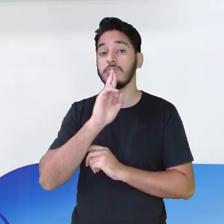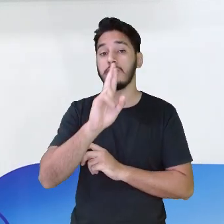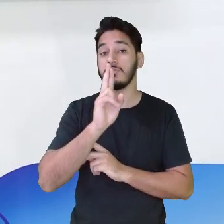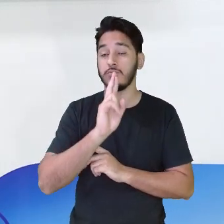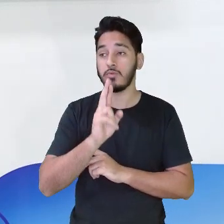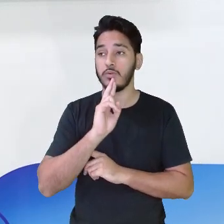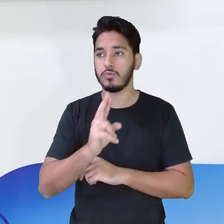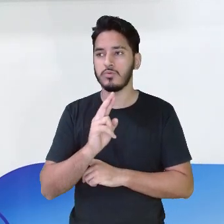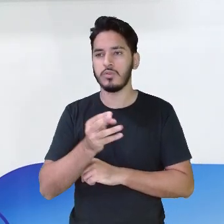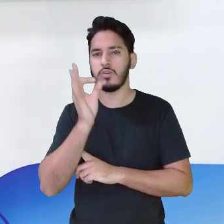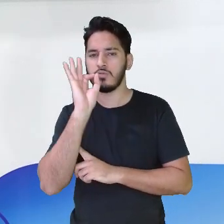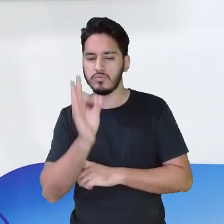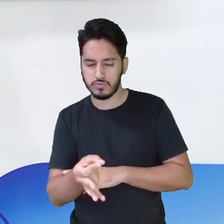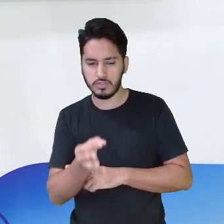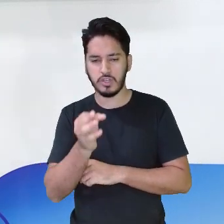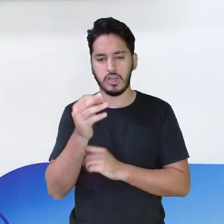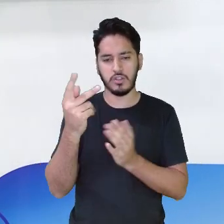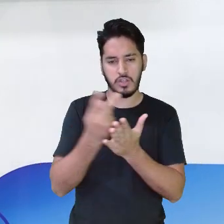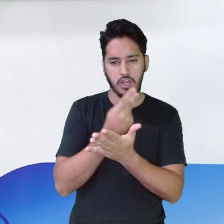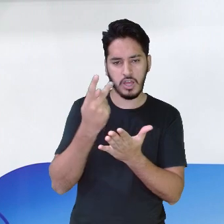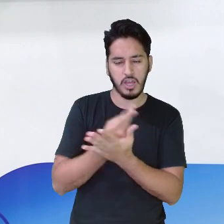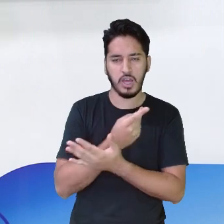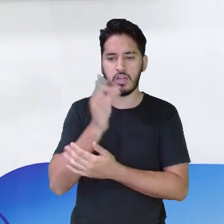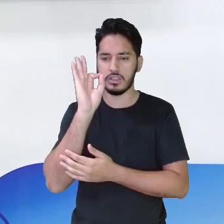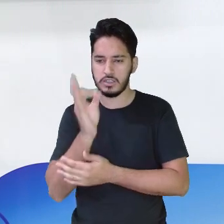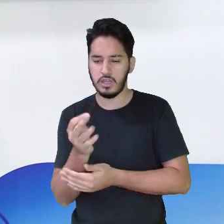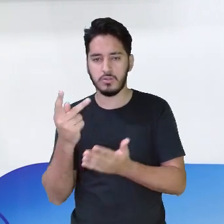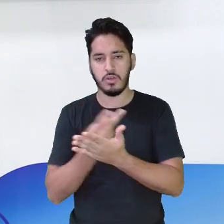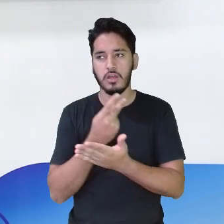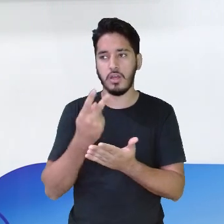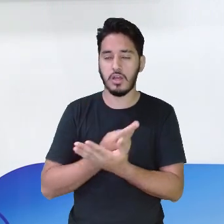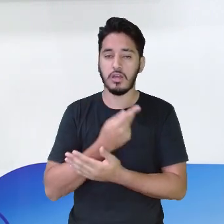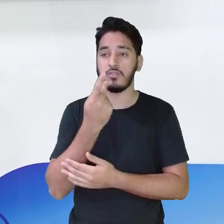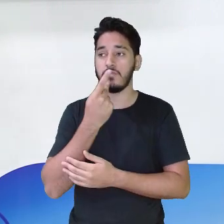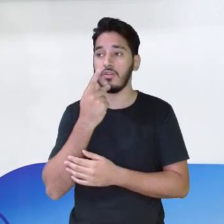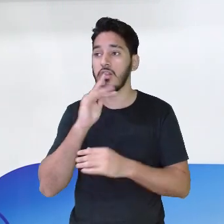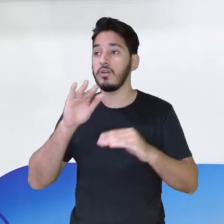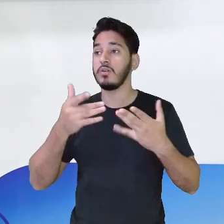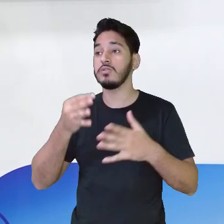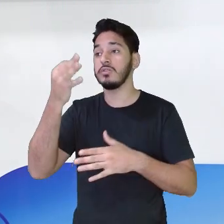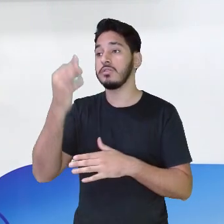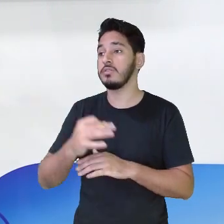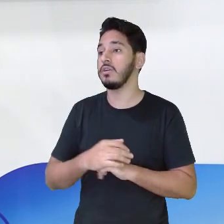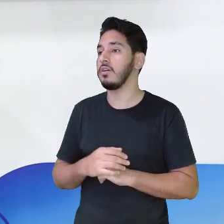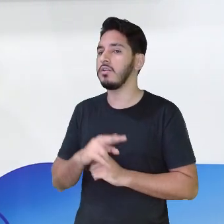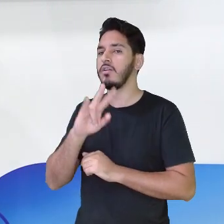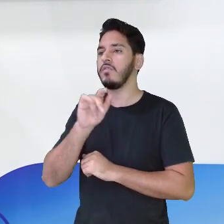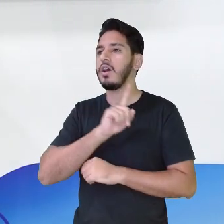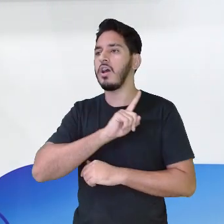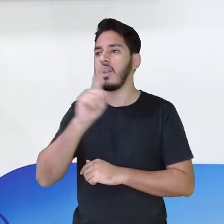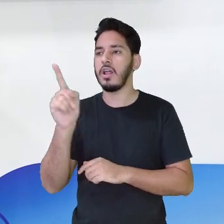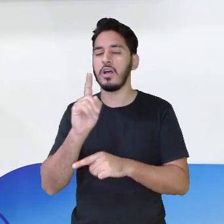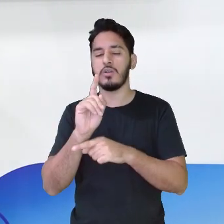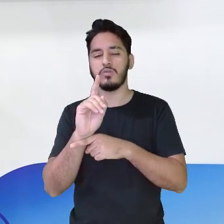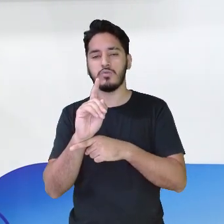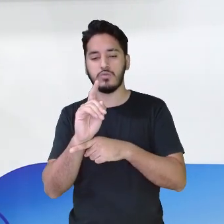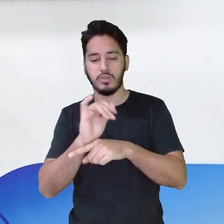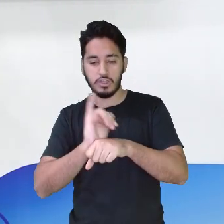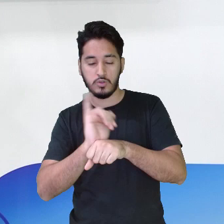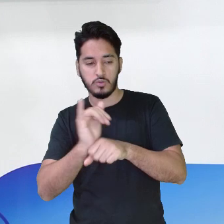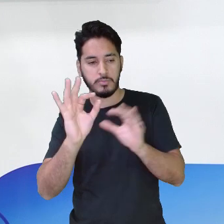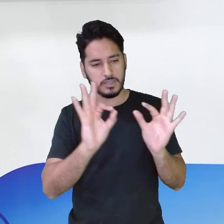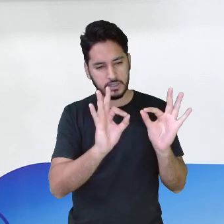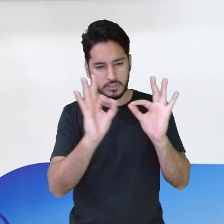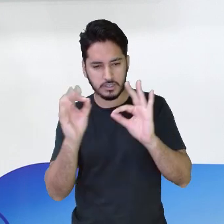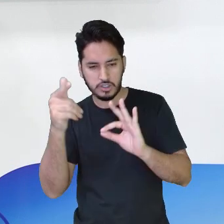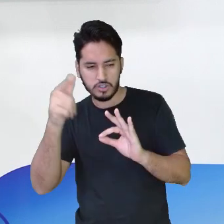responder verdadeiro ou falso e me dizer quais são as frações equivalentes. Vai lá no YouTube, assiste essa